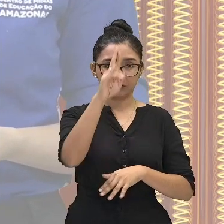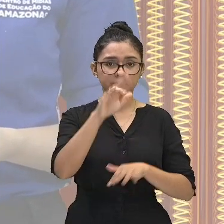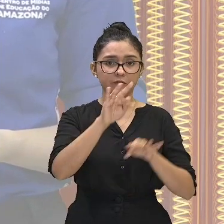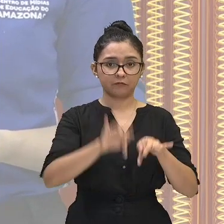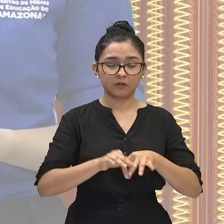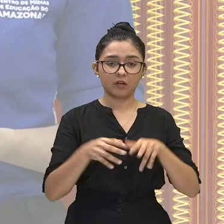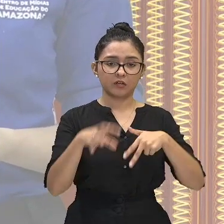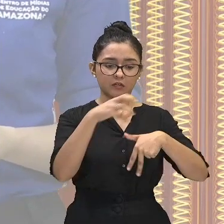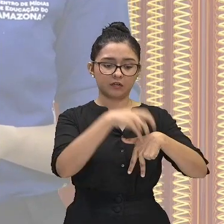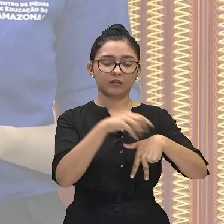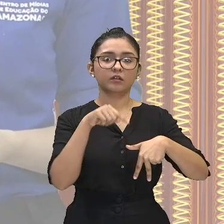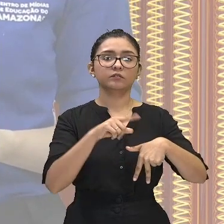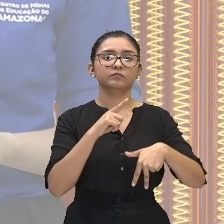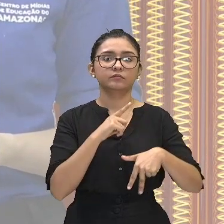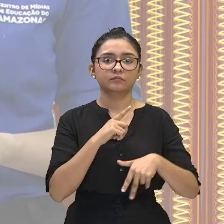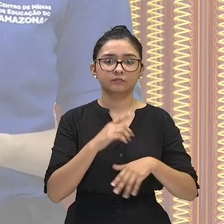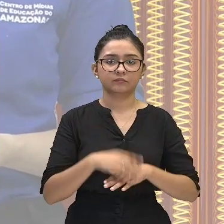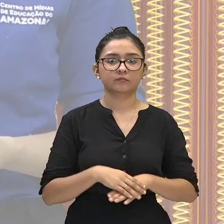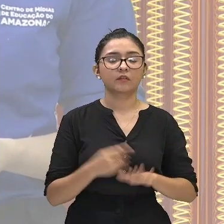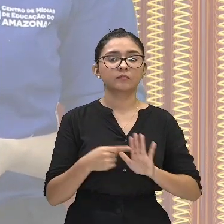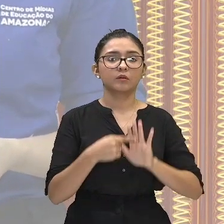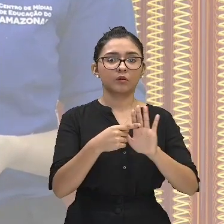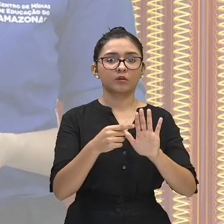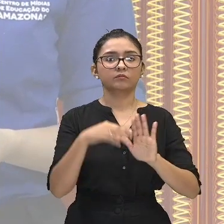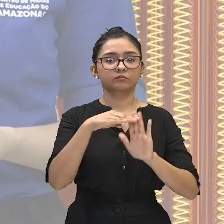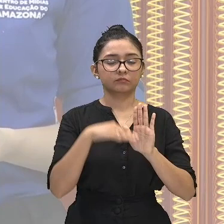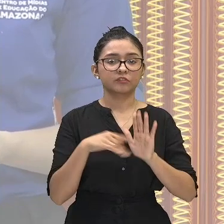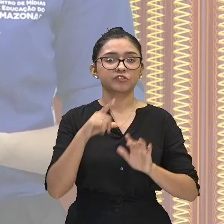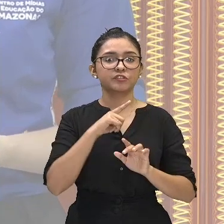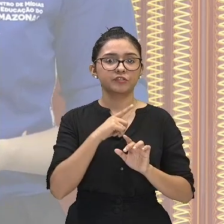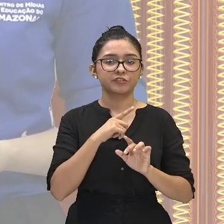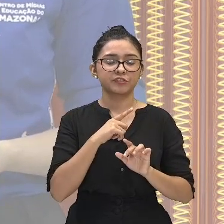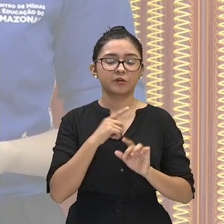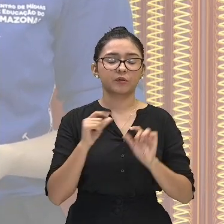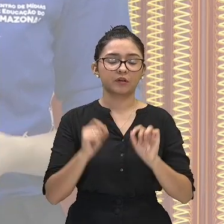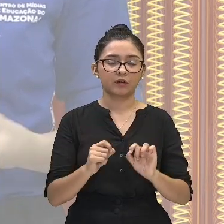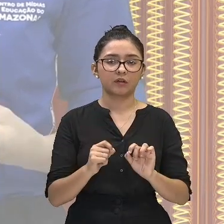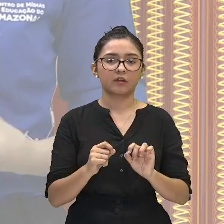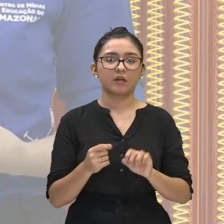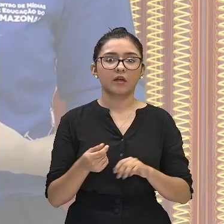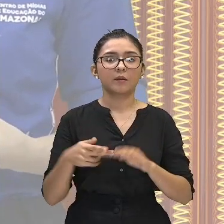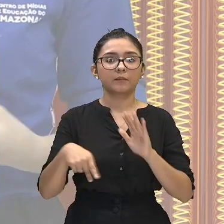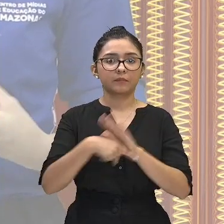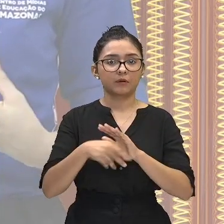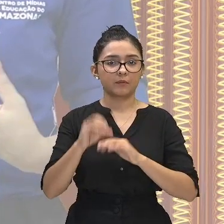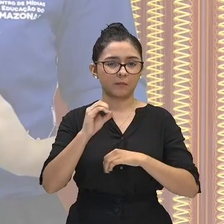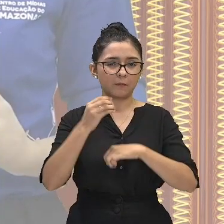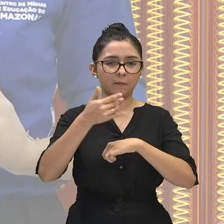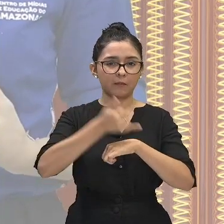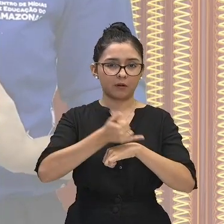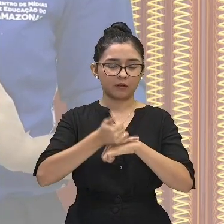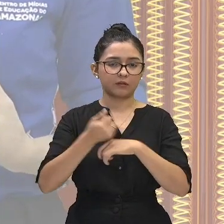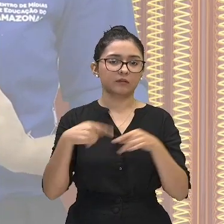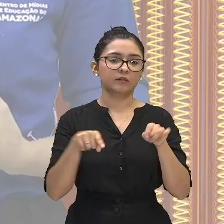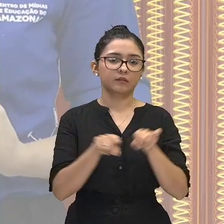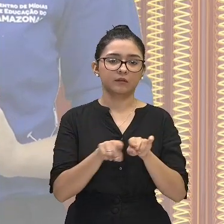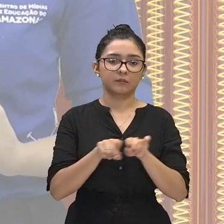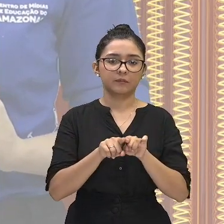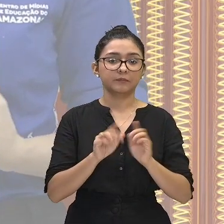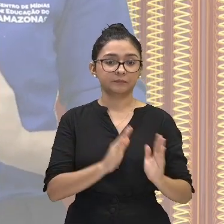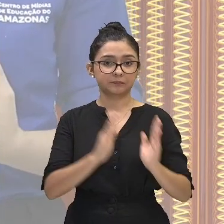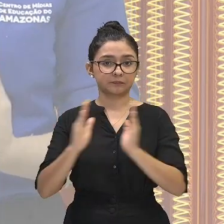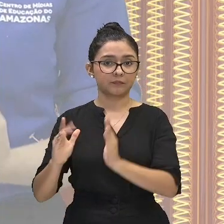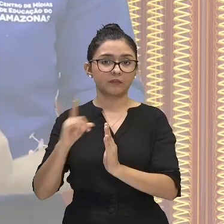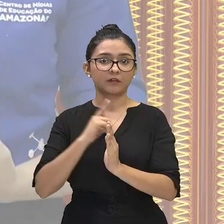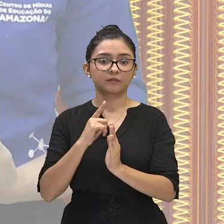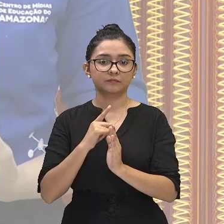rei, estabelecia sua própria moeda. Enquanto que nas monarquias nacionais, ele vai estabelecer uma